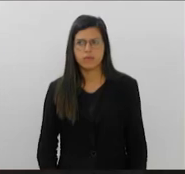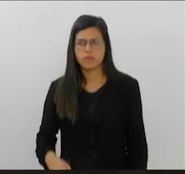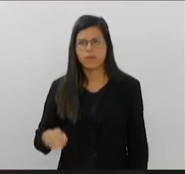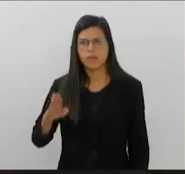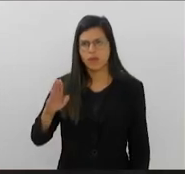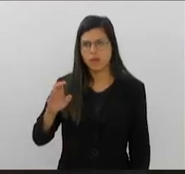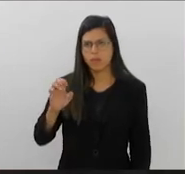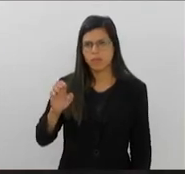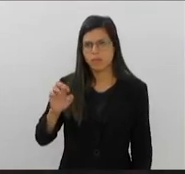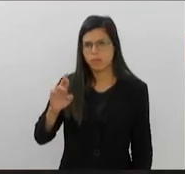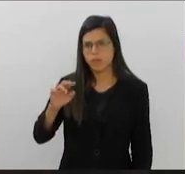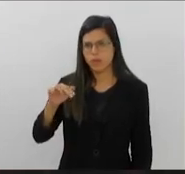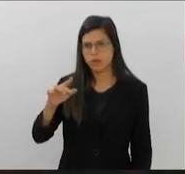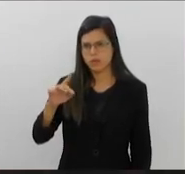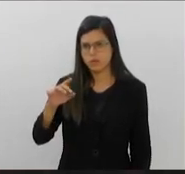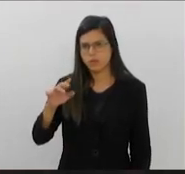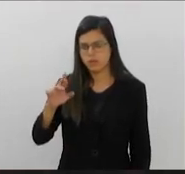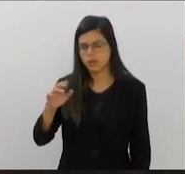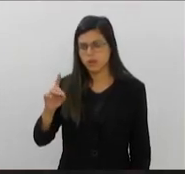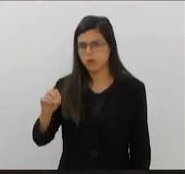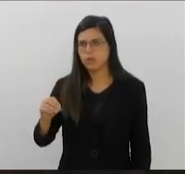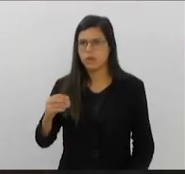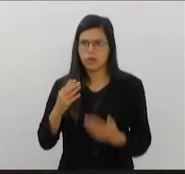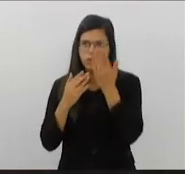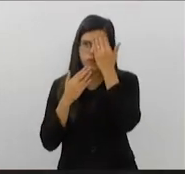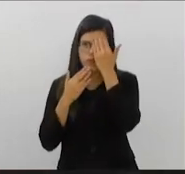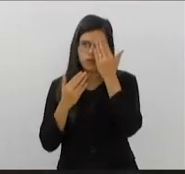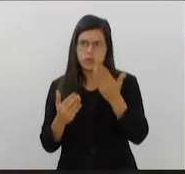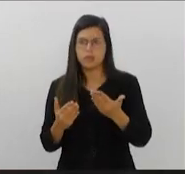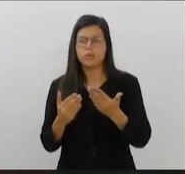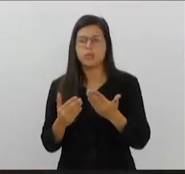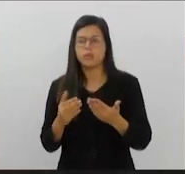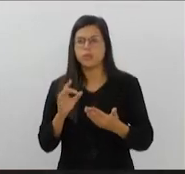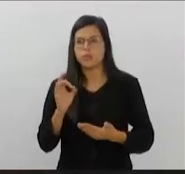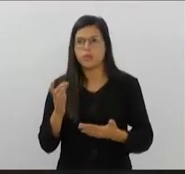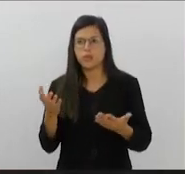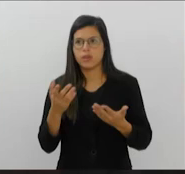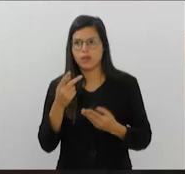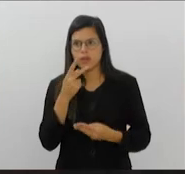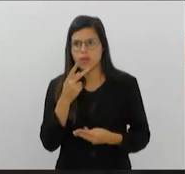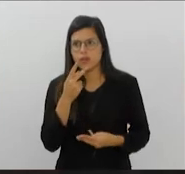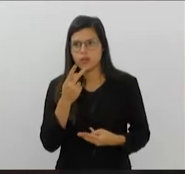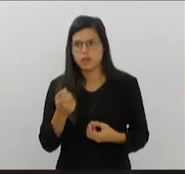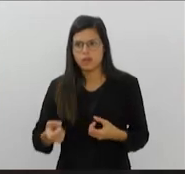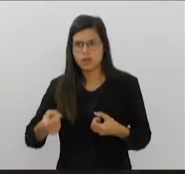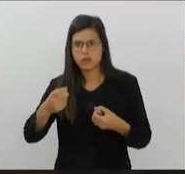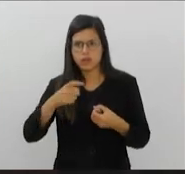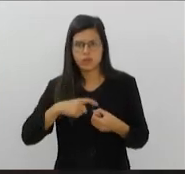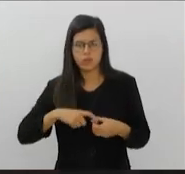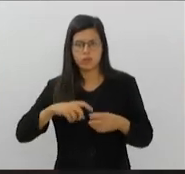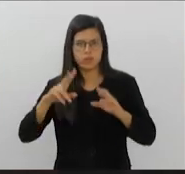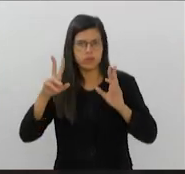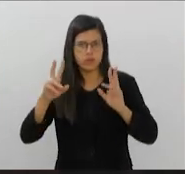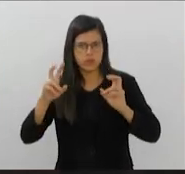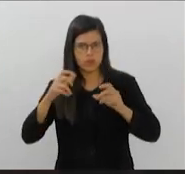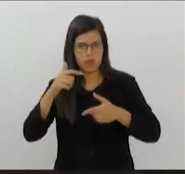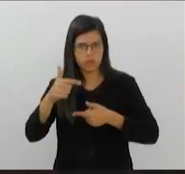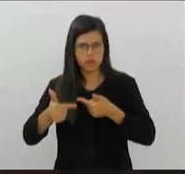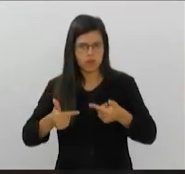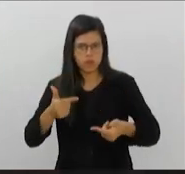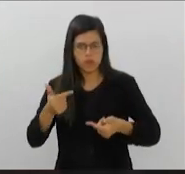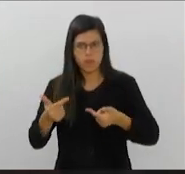Bernardo, eu que agradeço. Eu só gostaria de pontuar, já que nós voltamos ao tema de